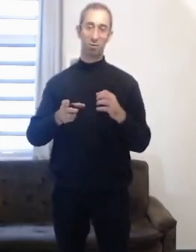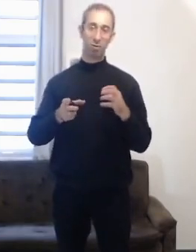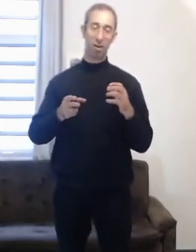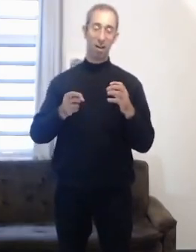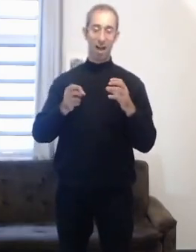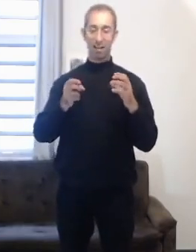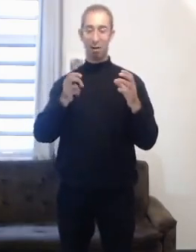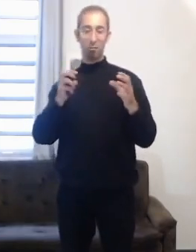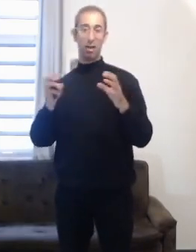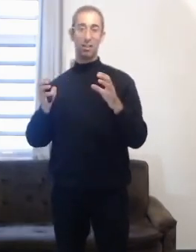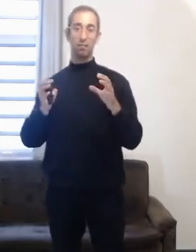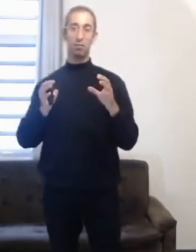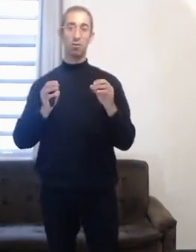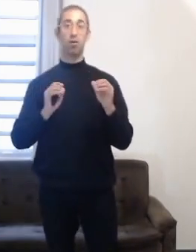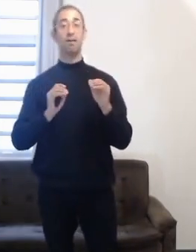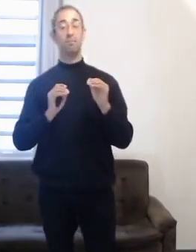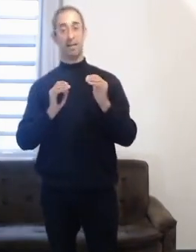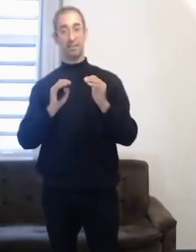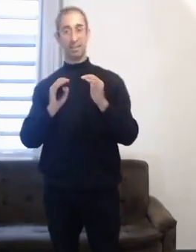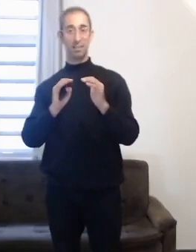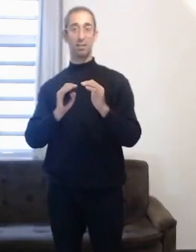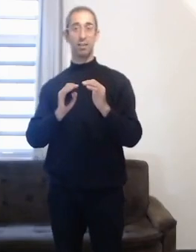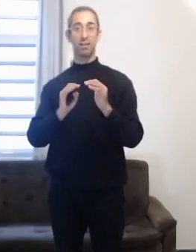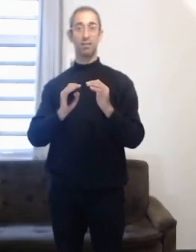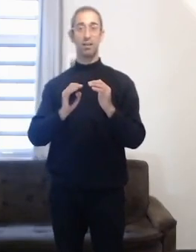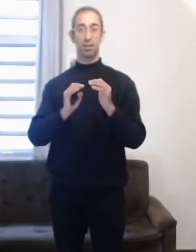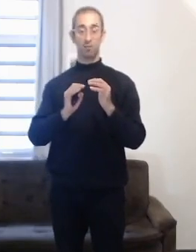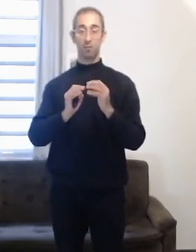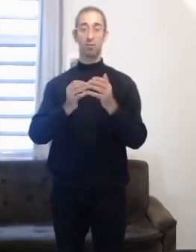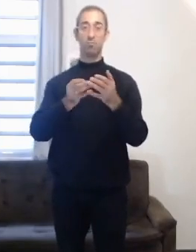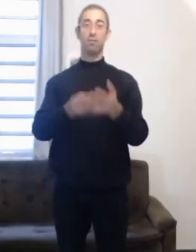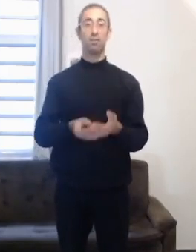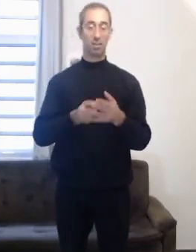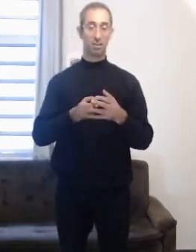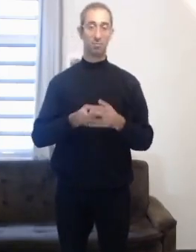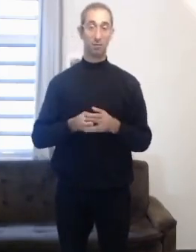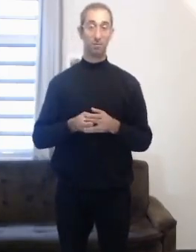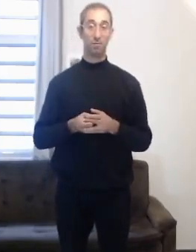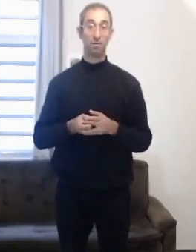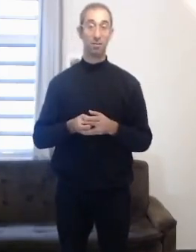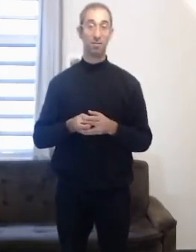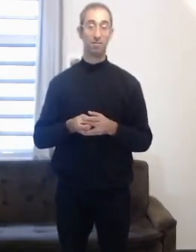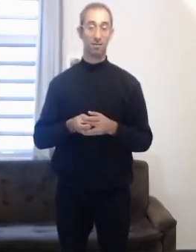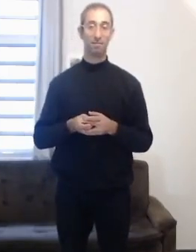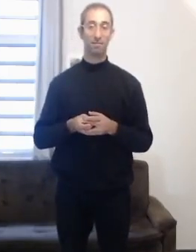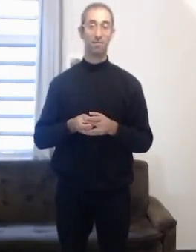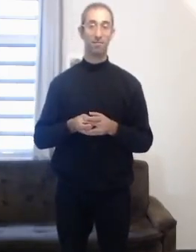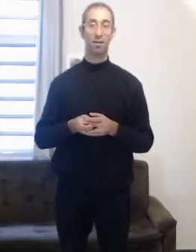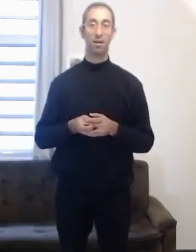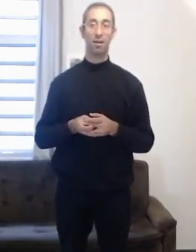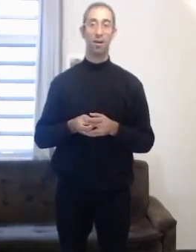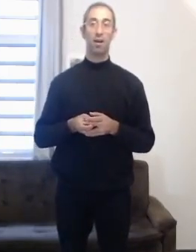dados, começou a dar uma olhadinha e você, olha, parece que é isso aqui. Então vamos fazer uma investigação mais profunda?